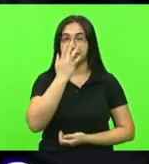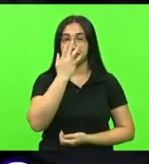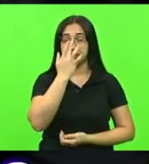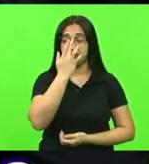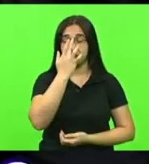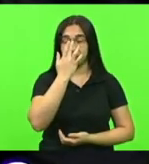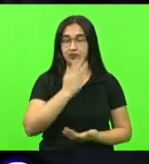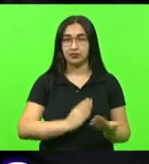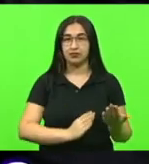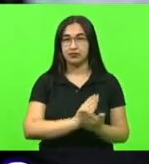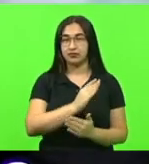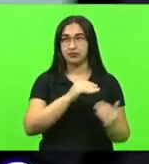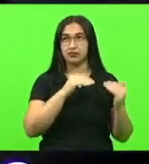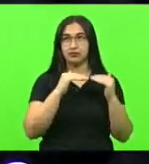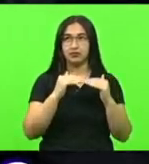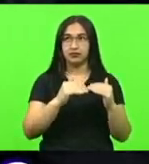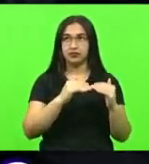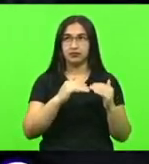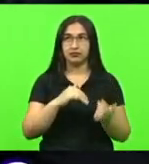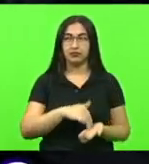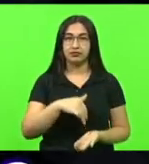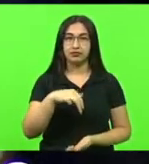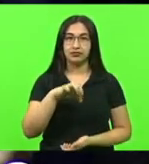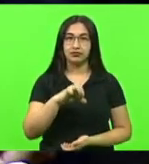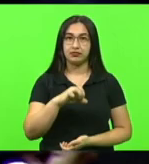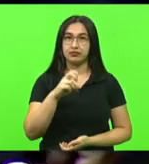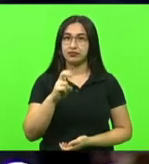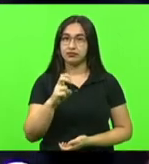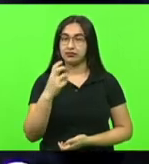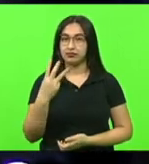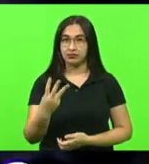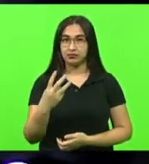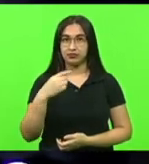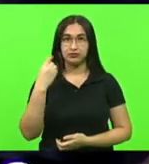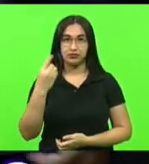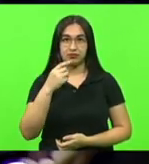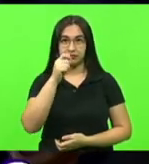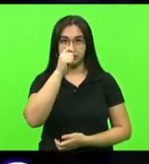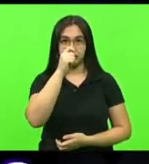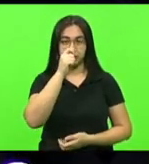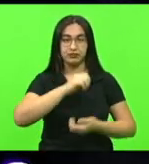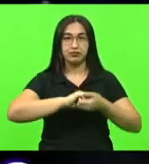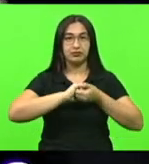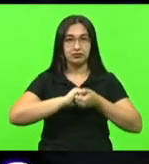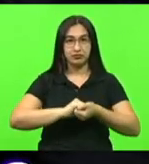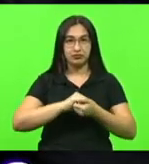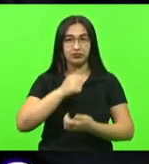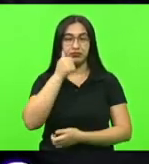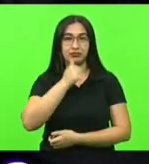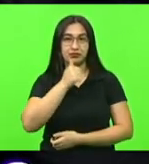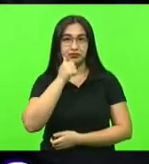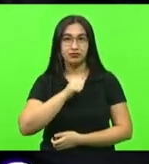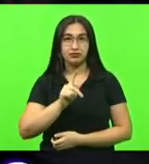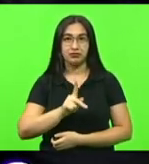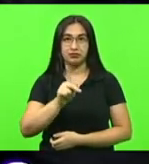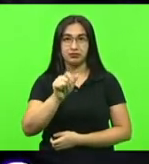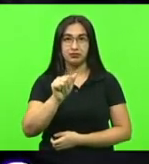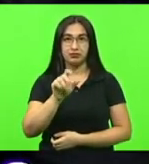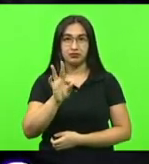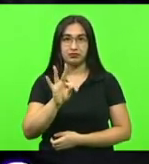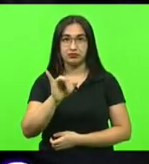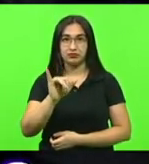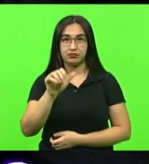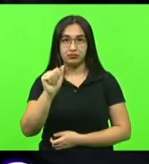encontram. Aprovado por unanimidade. Moção 953, autor deputado João Amin, cumprimentando a senhora Cátia Rebello, pela